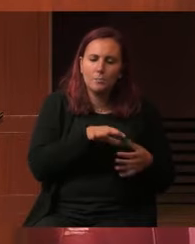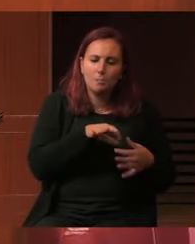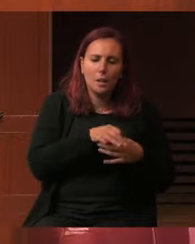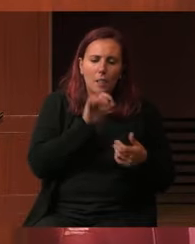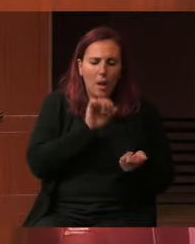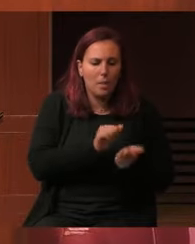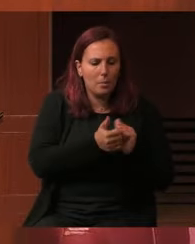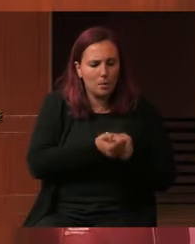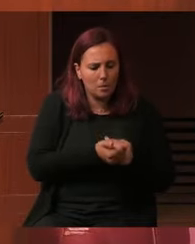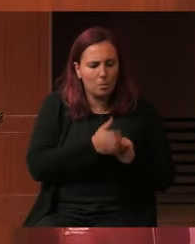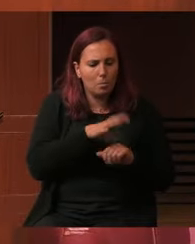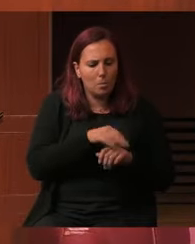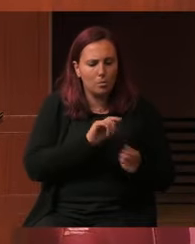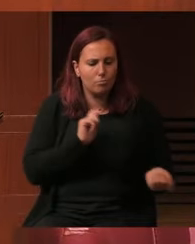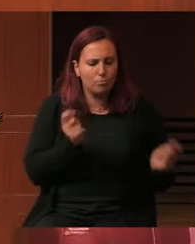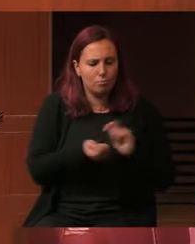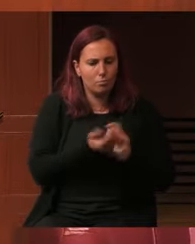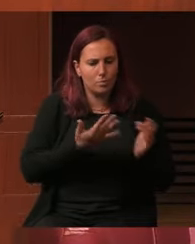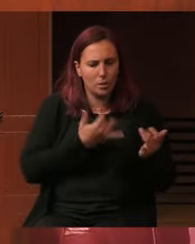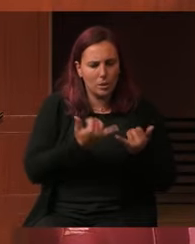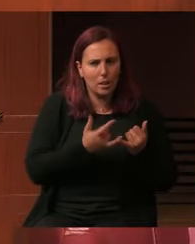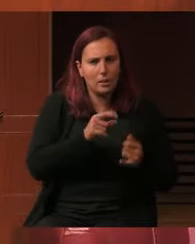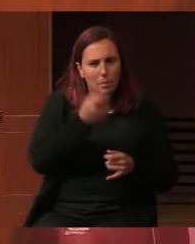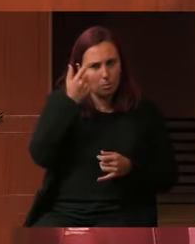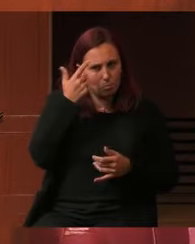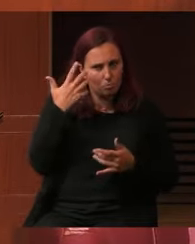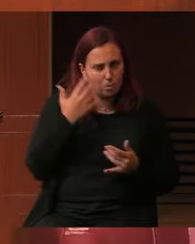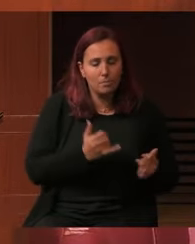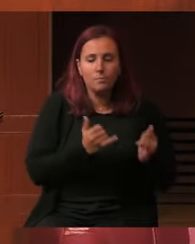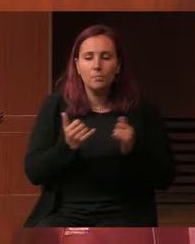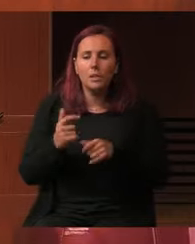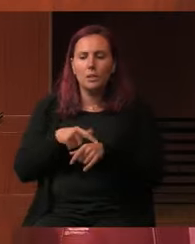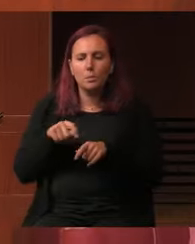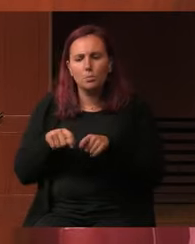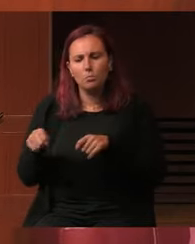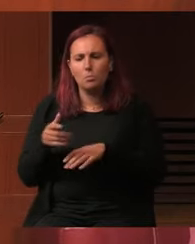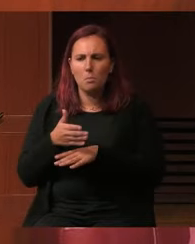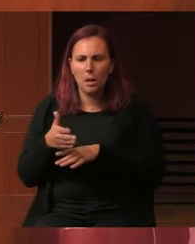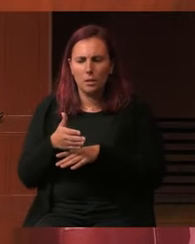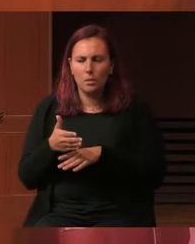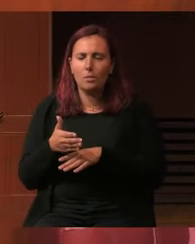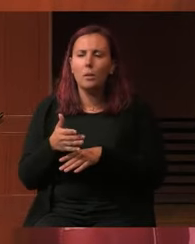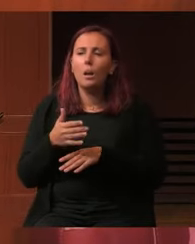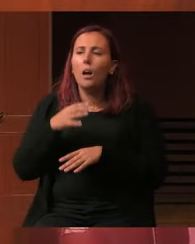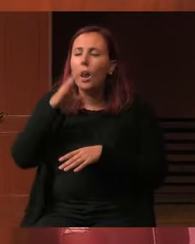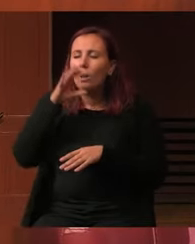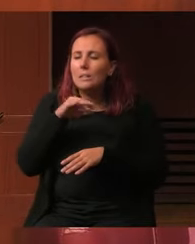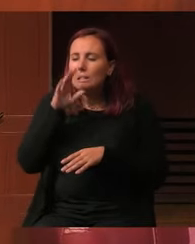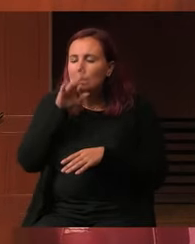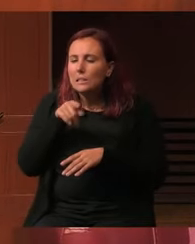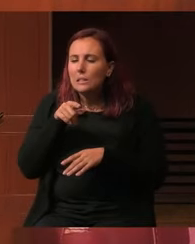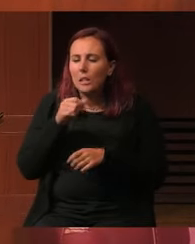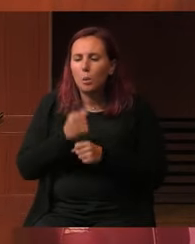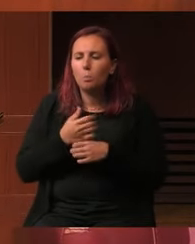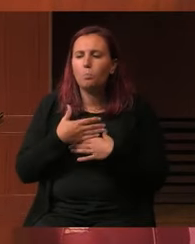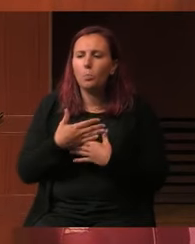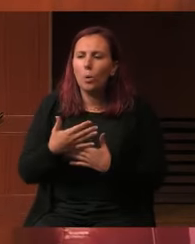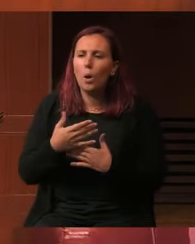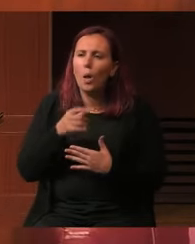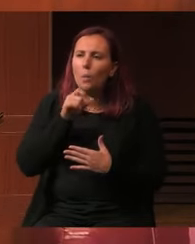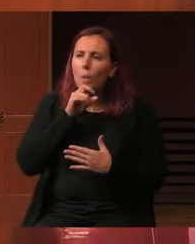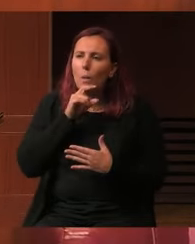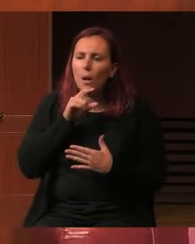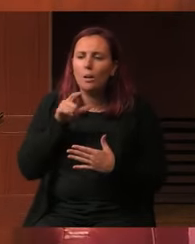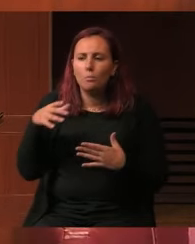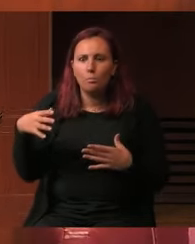chamada revolução digital e compreendê-la. A médio prazo, não sei se muitas destas profissões não serão as